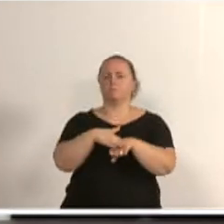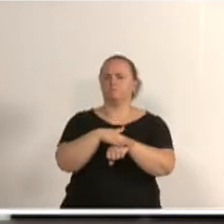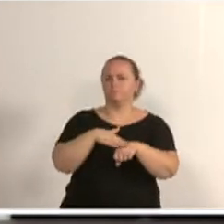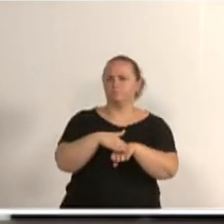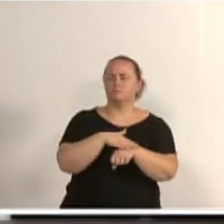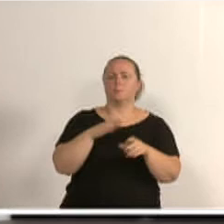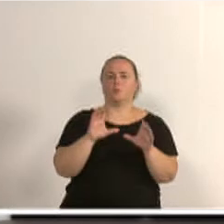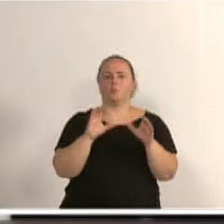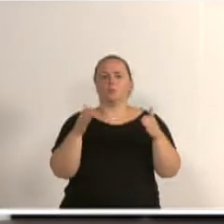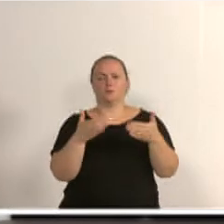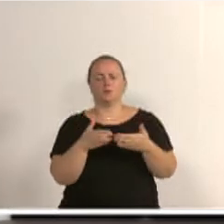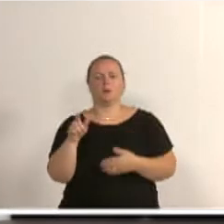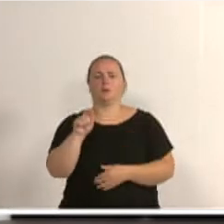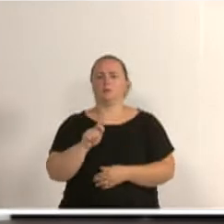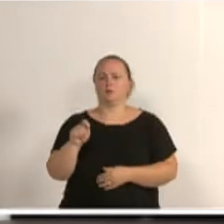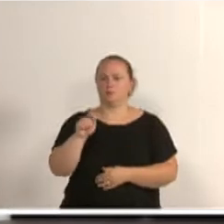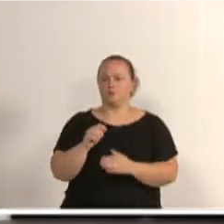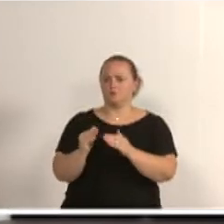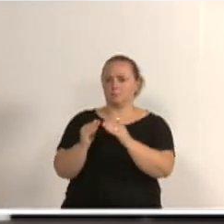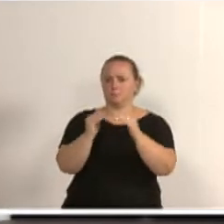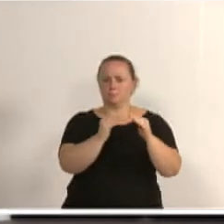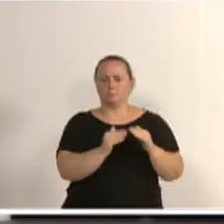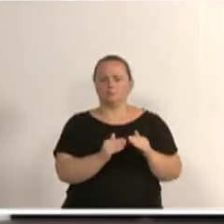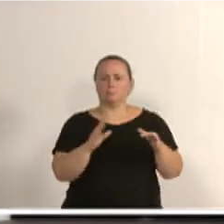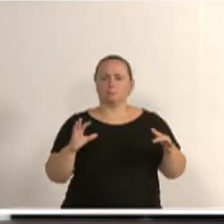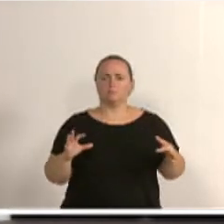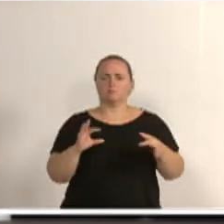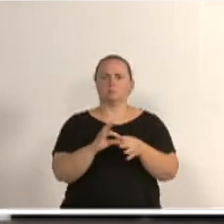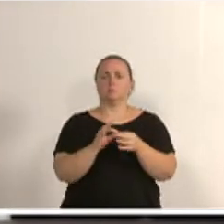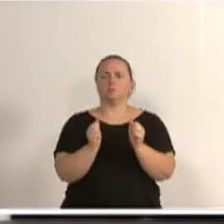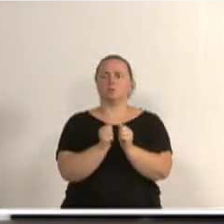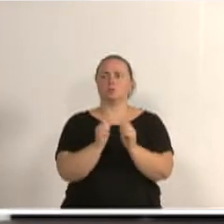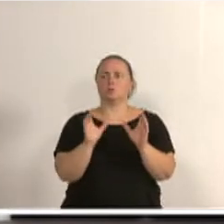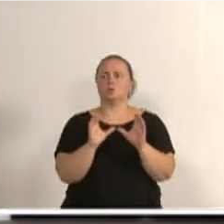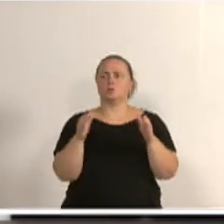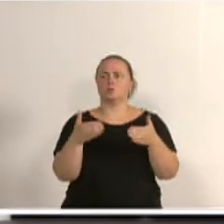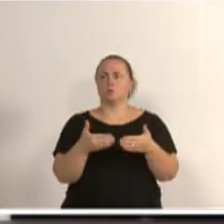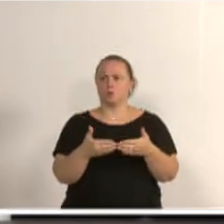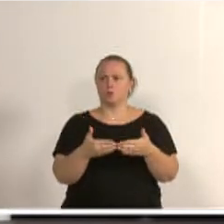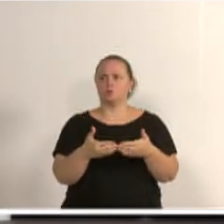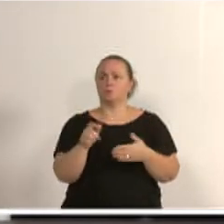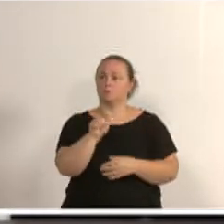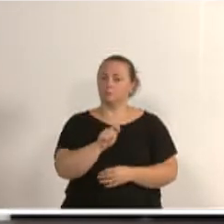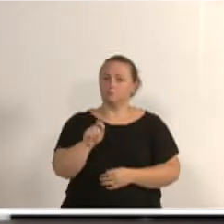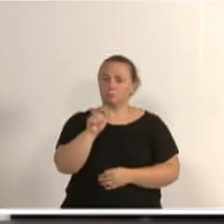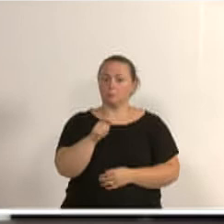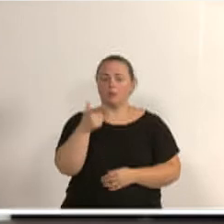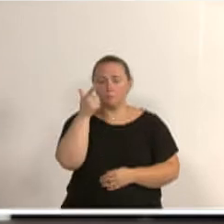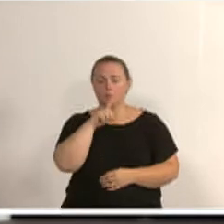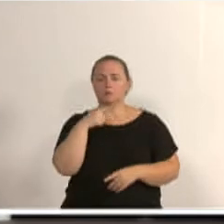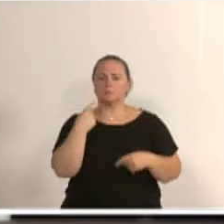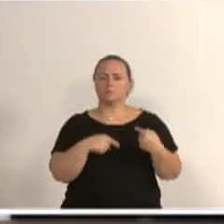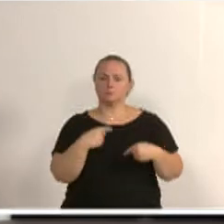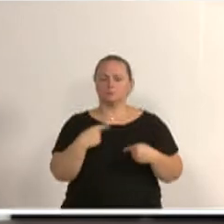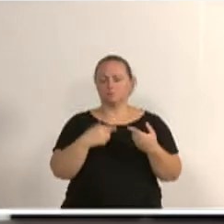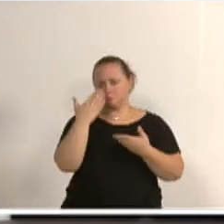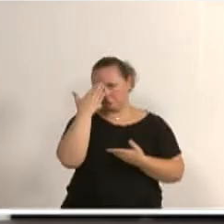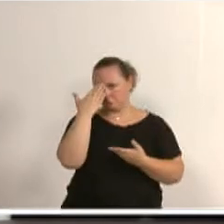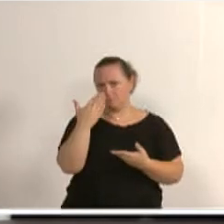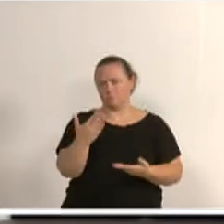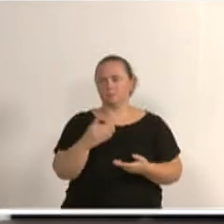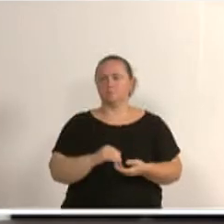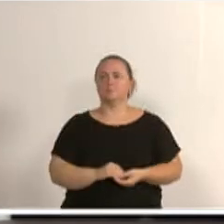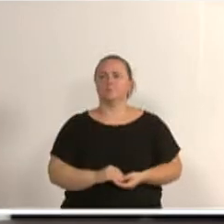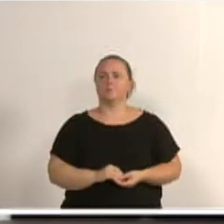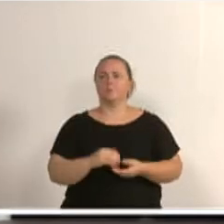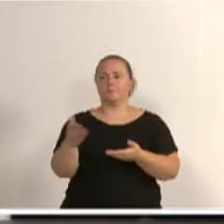de moradores no qual foram convidadas, e fizemos, então, esse conselho, ou essa associação, para poder discutir isso aí. Obrigado, e chamo